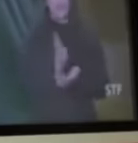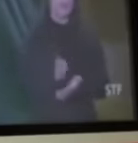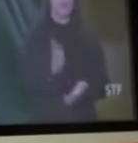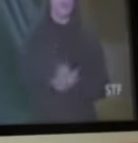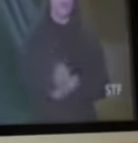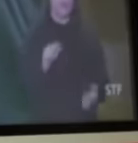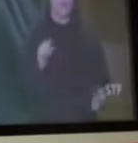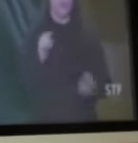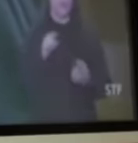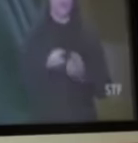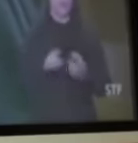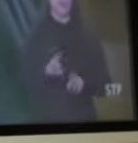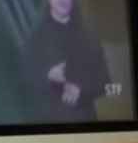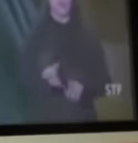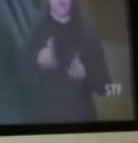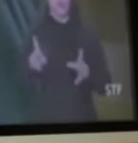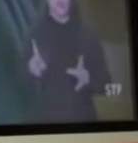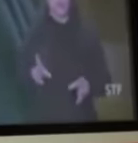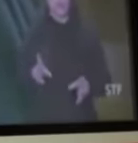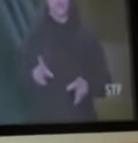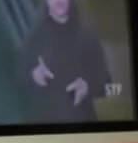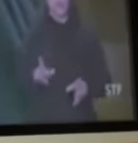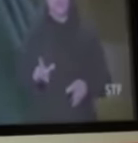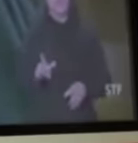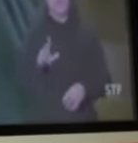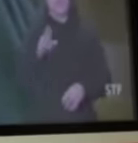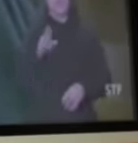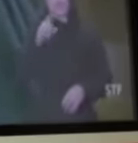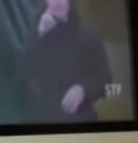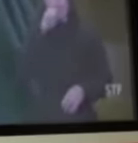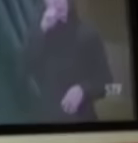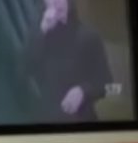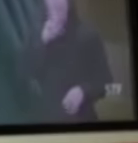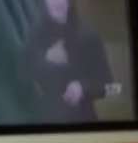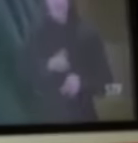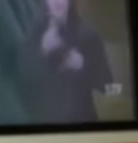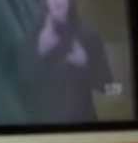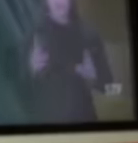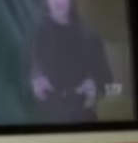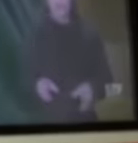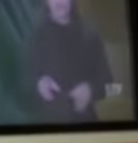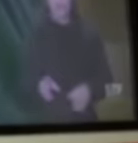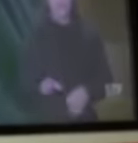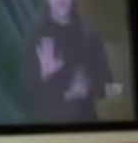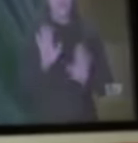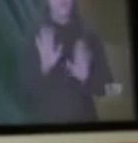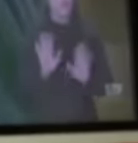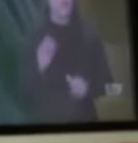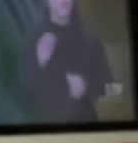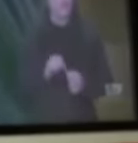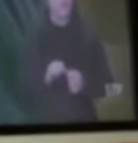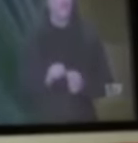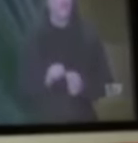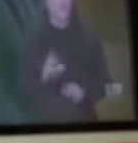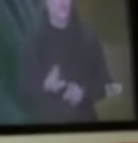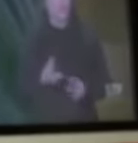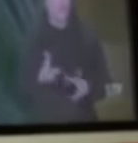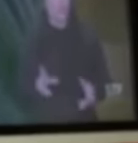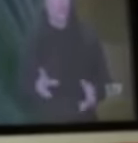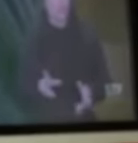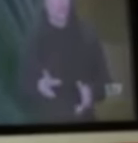e riscos diferentes. O que diferencia entre o remédio e o veneno,